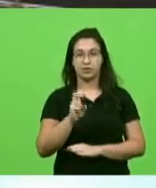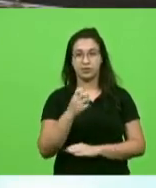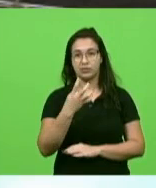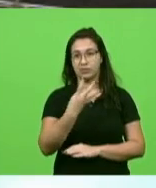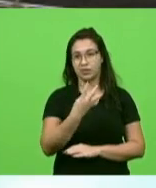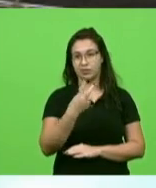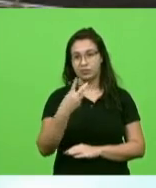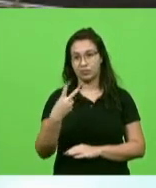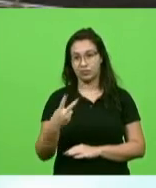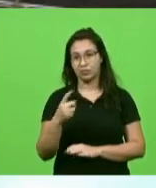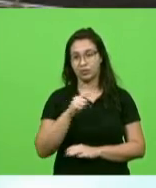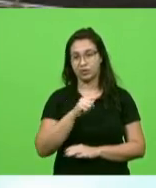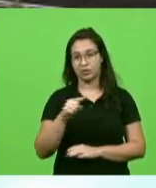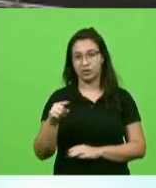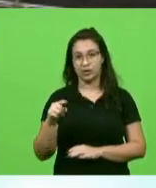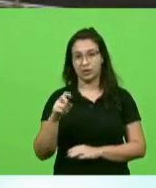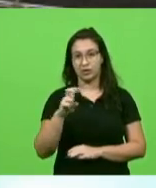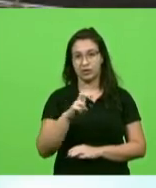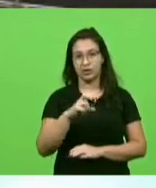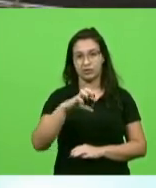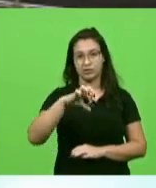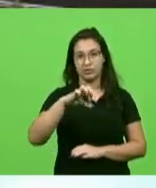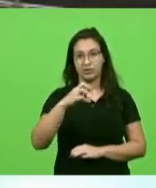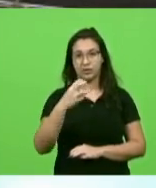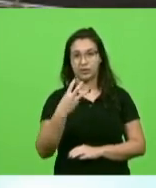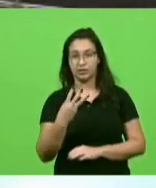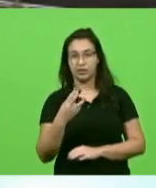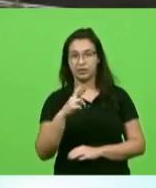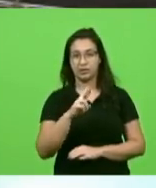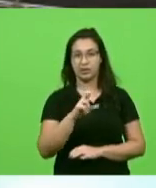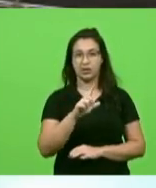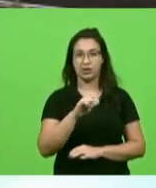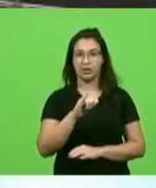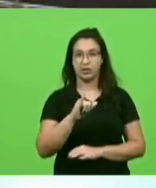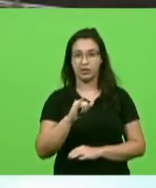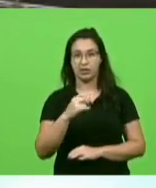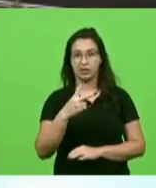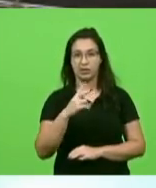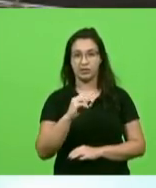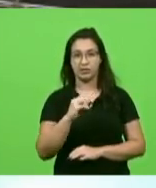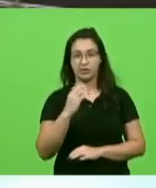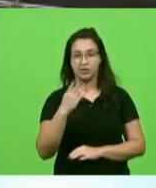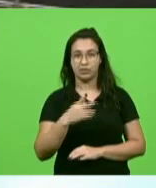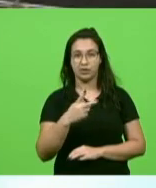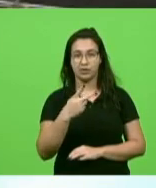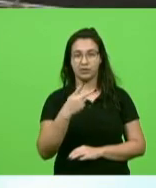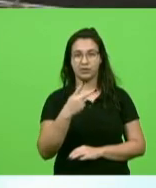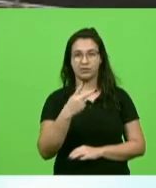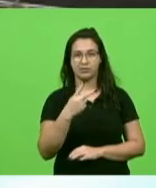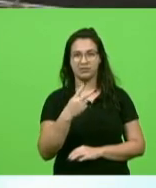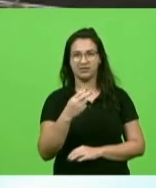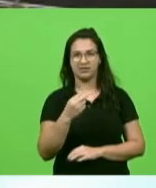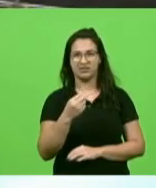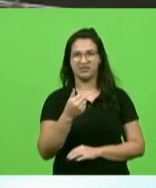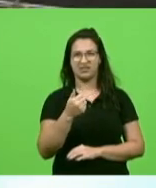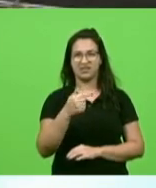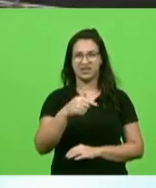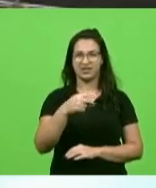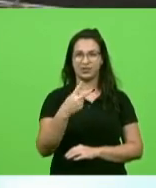542 a 593 no RL 20/0 011712260